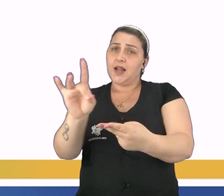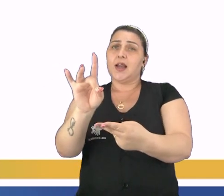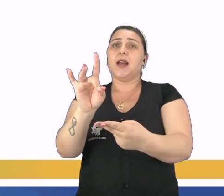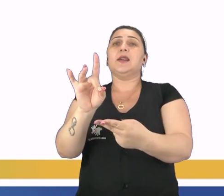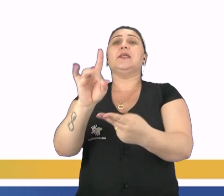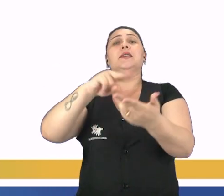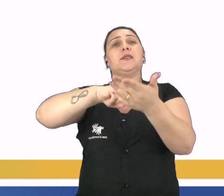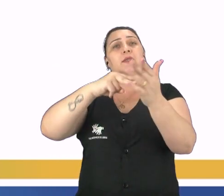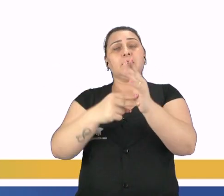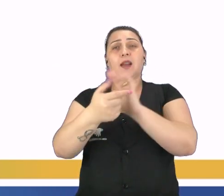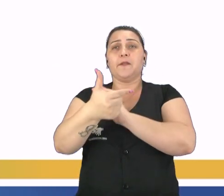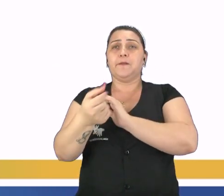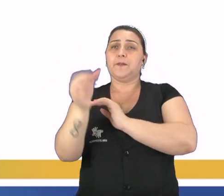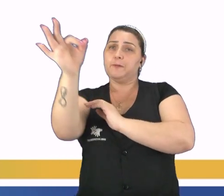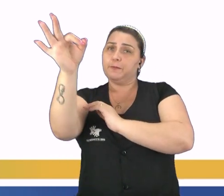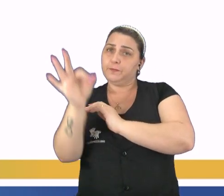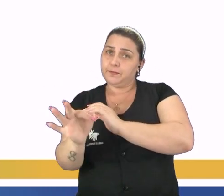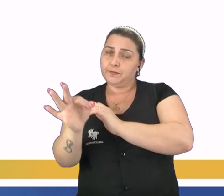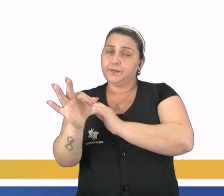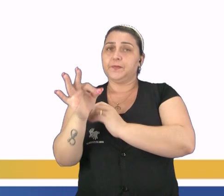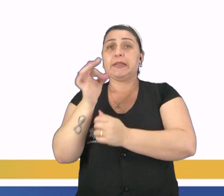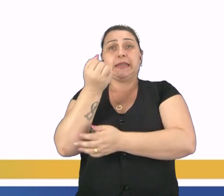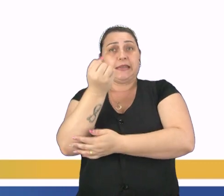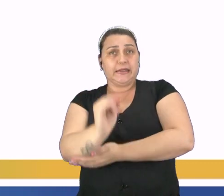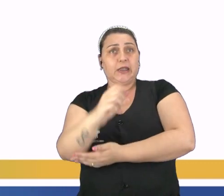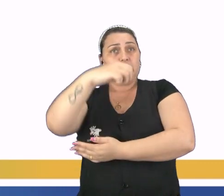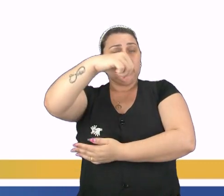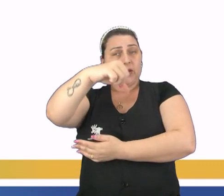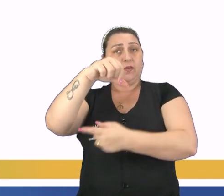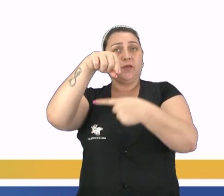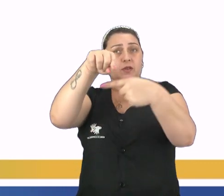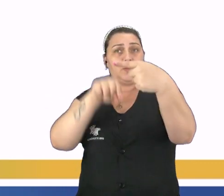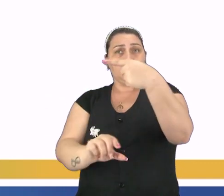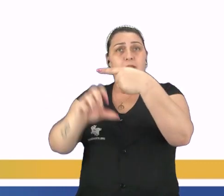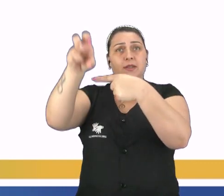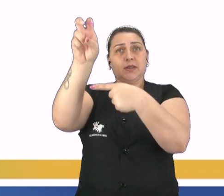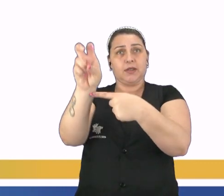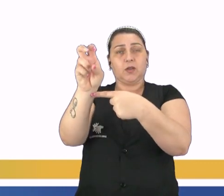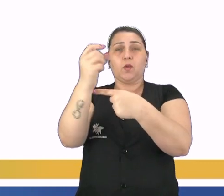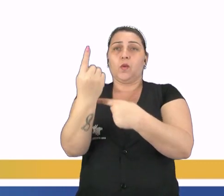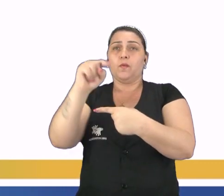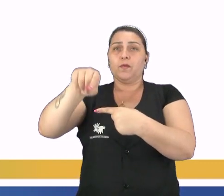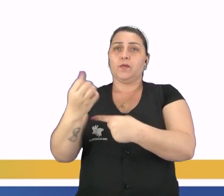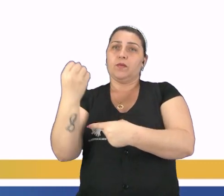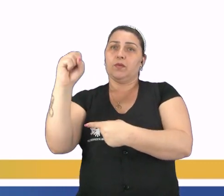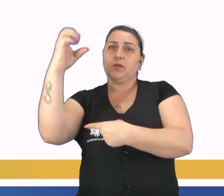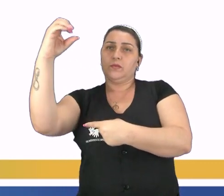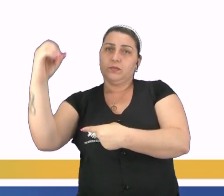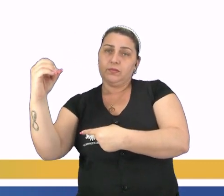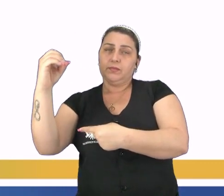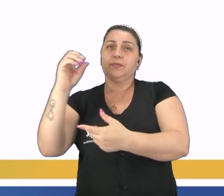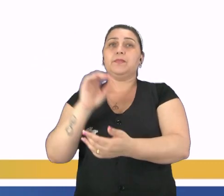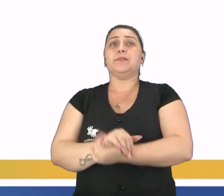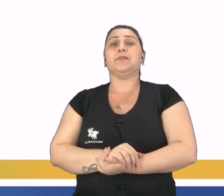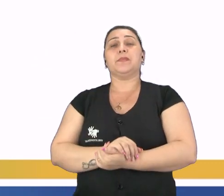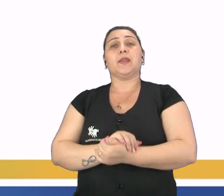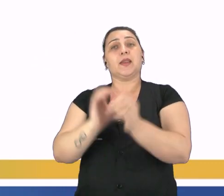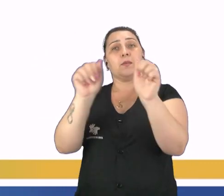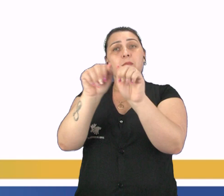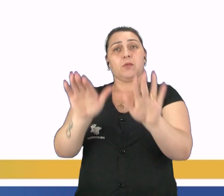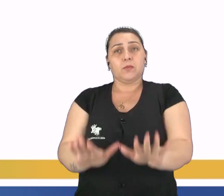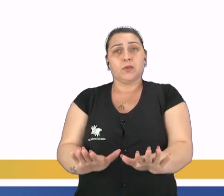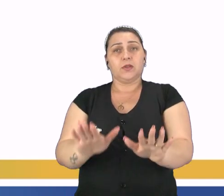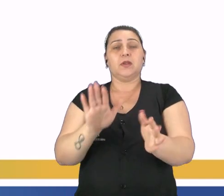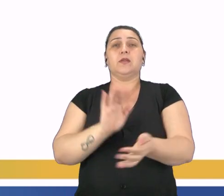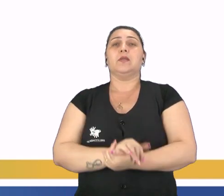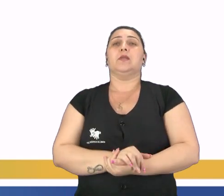vai equivaler a 20%. Então, se eu pegar 9 e dividir para 5, vai dar 1,80. Então, nessa